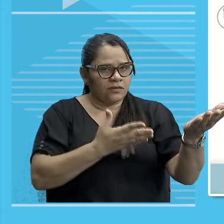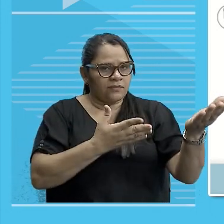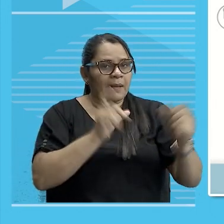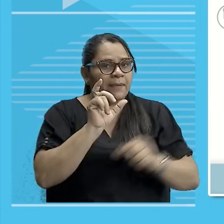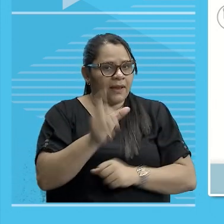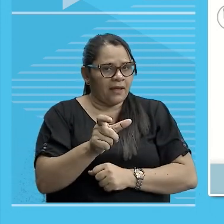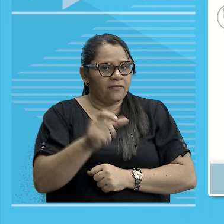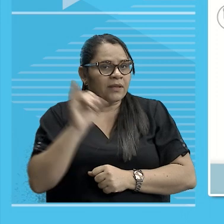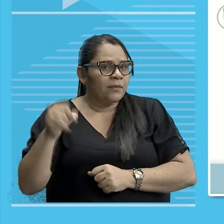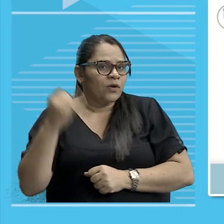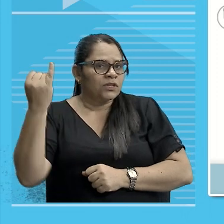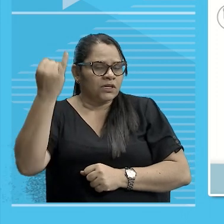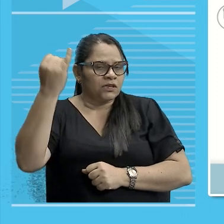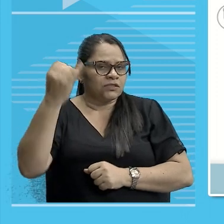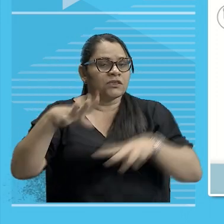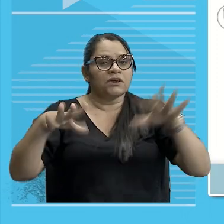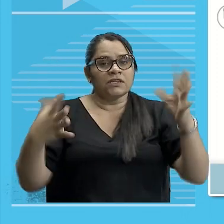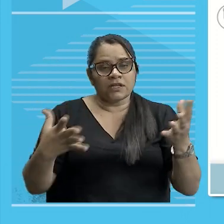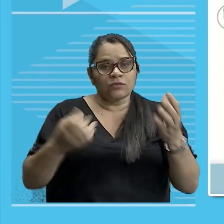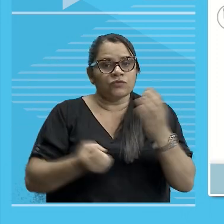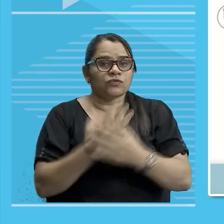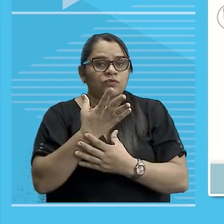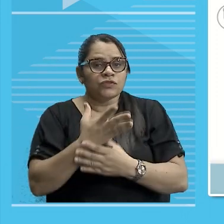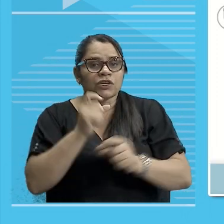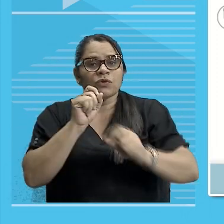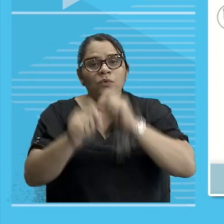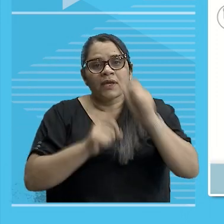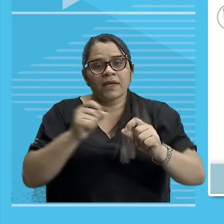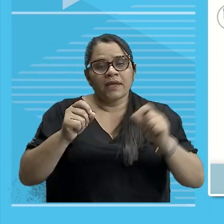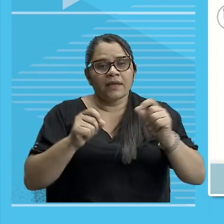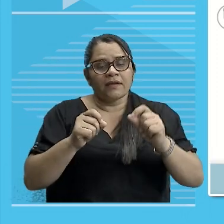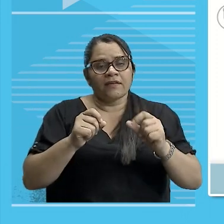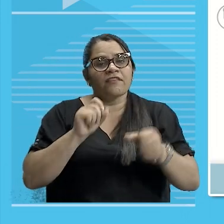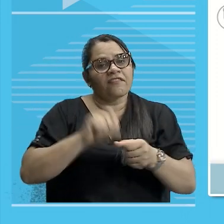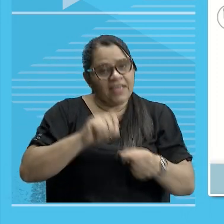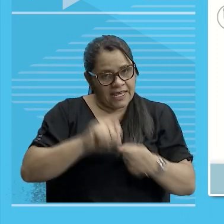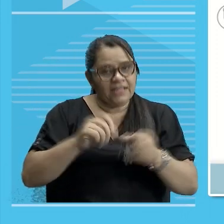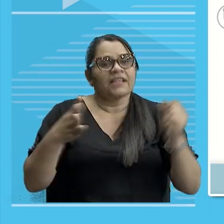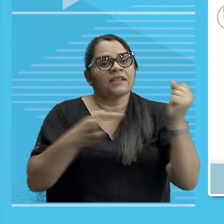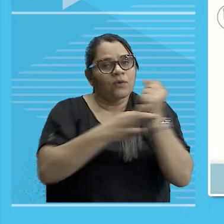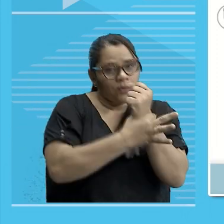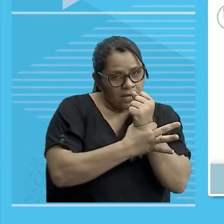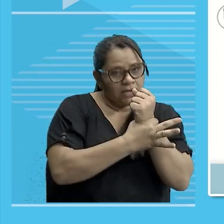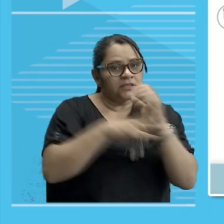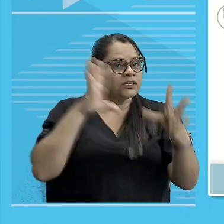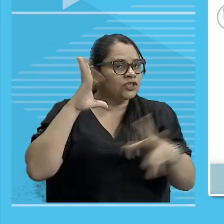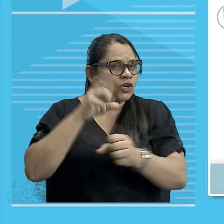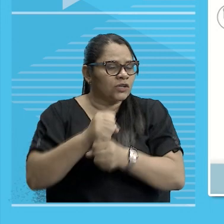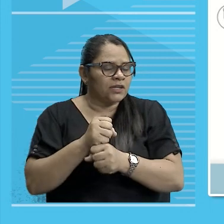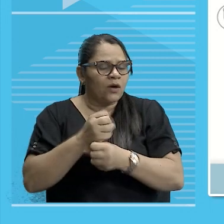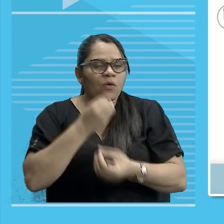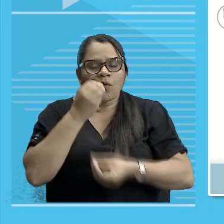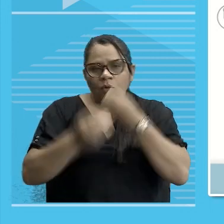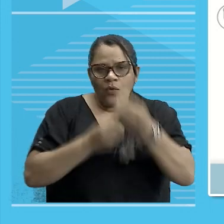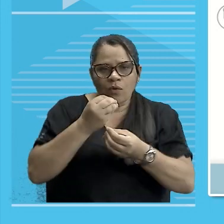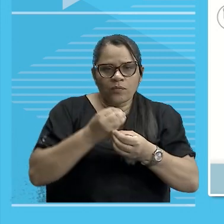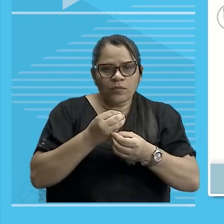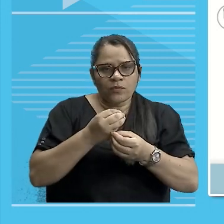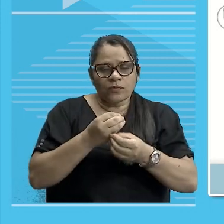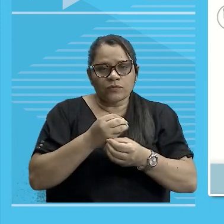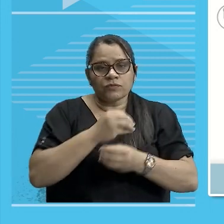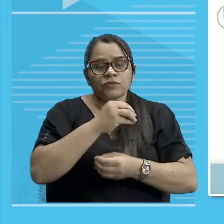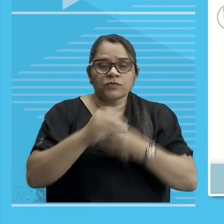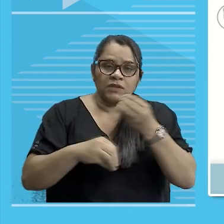promoveu promoveu a segurança total dos envolvidos nos novos